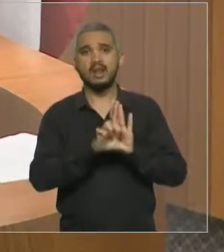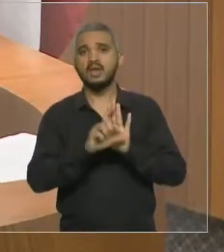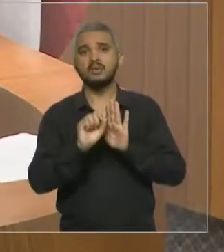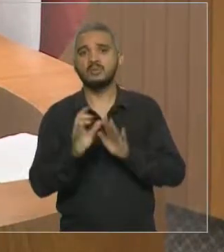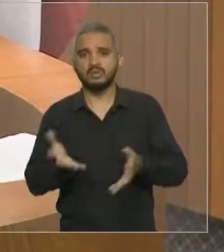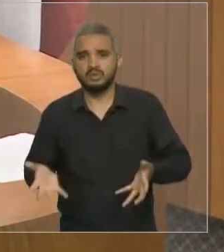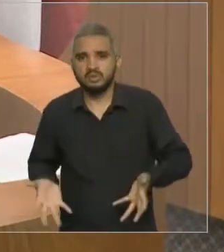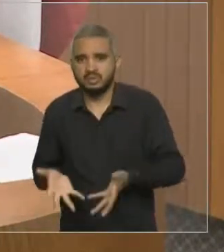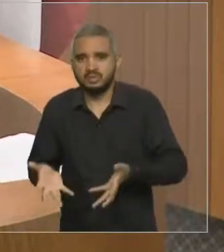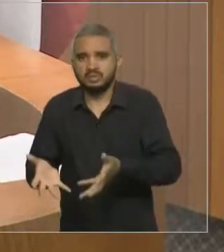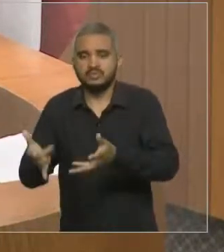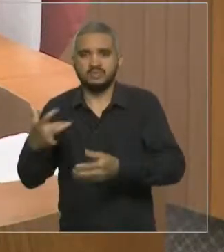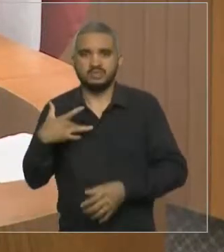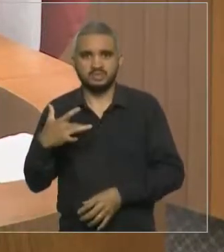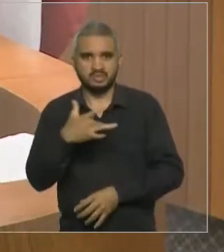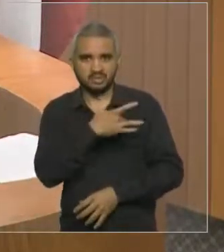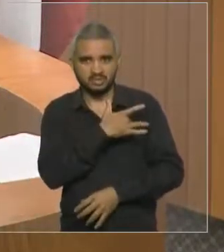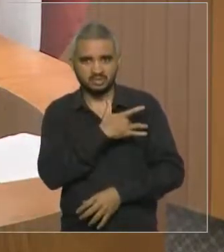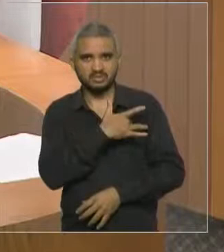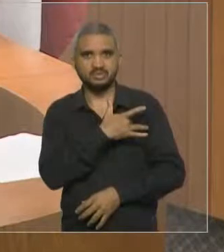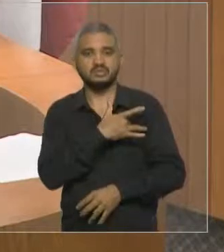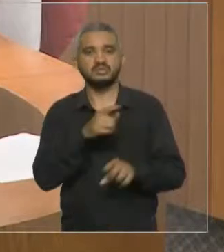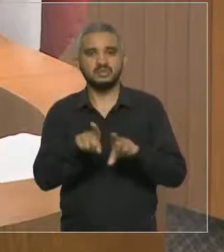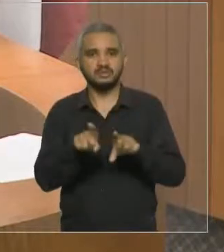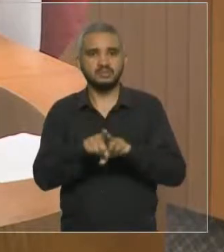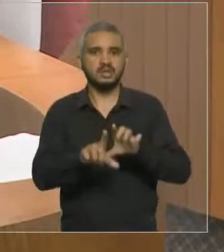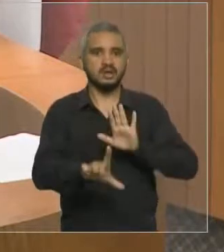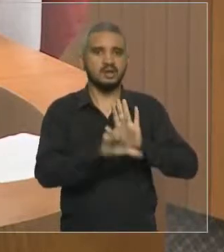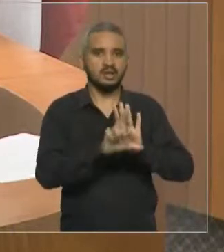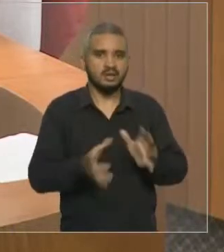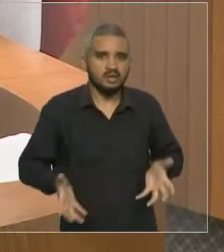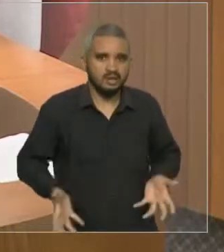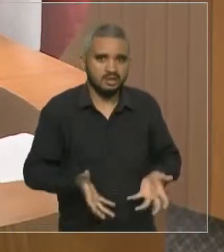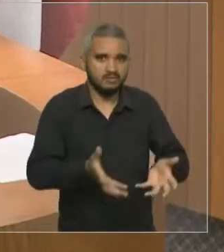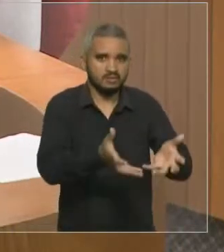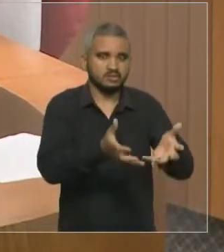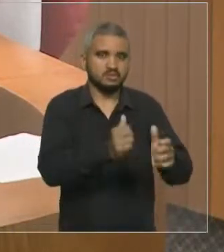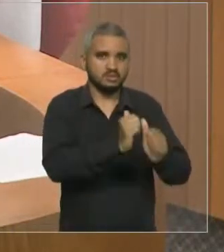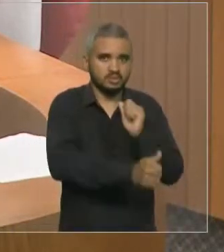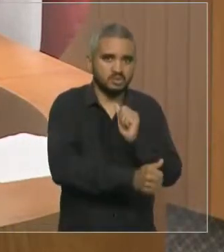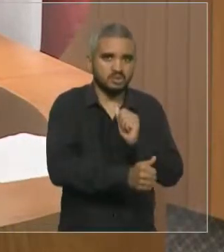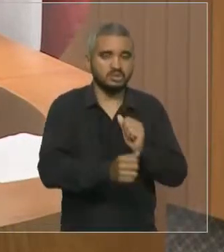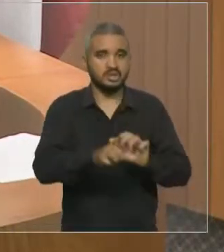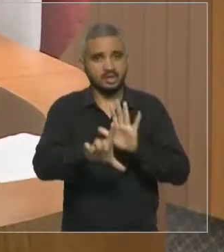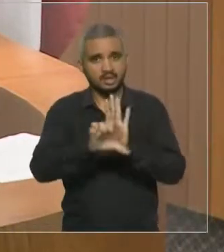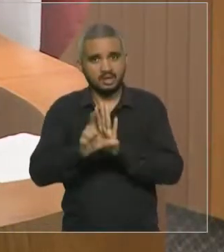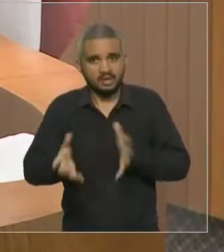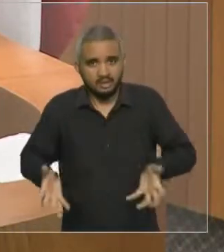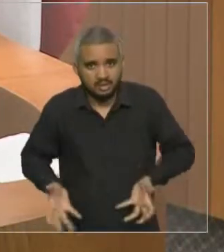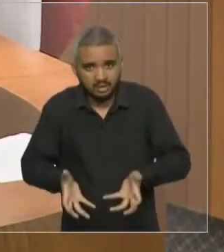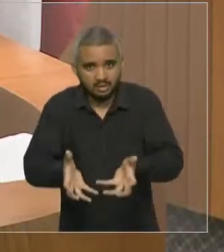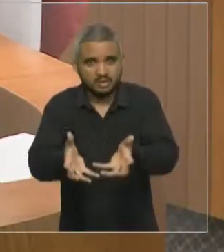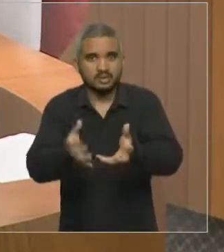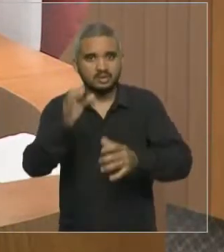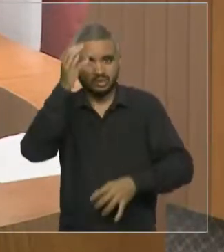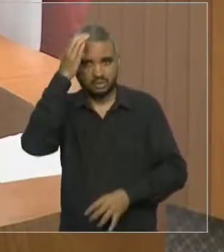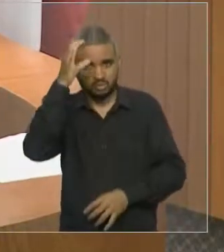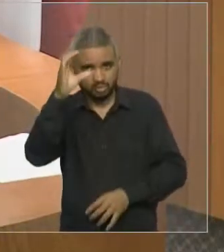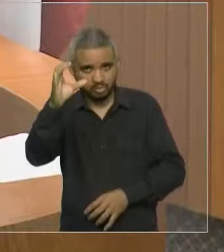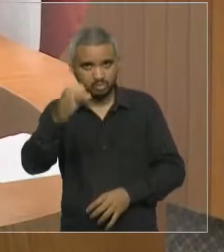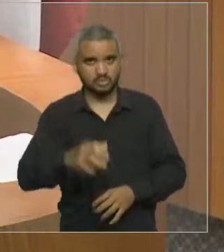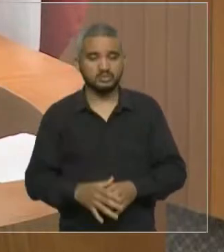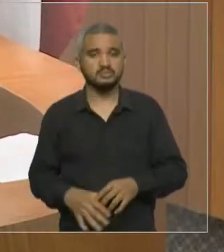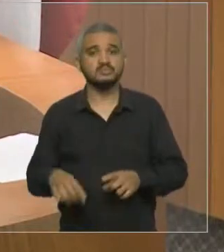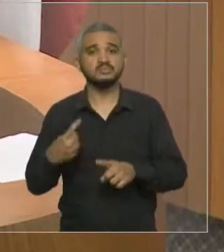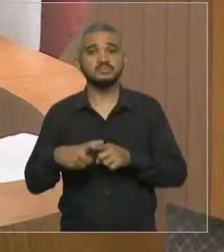funcionando como se fosse uma lei de incentivo ao esporte lei de incentivo à cultura o poder público suas consegue captar recursos a